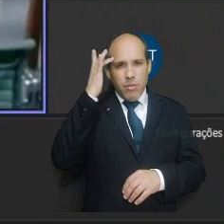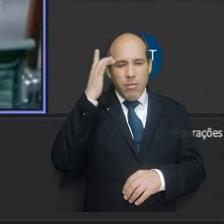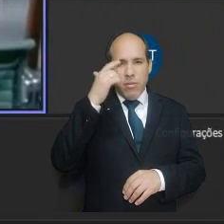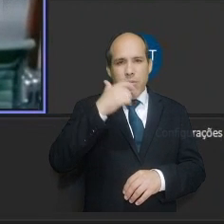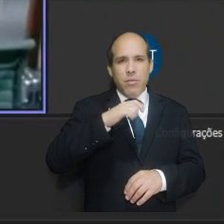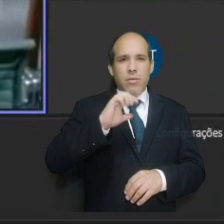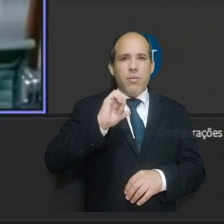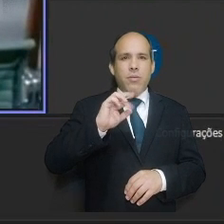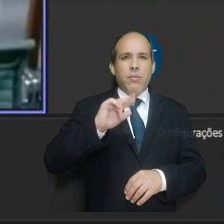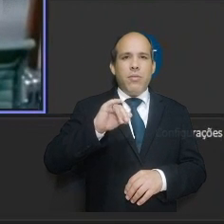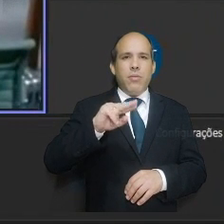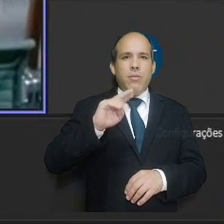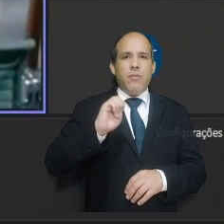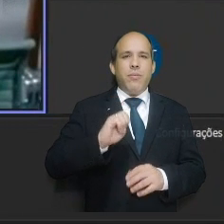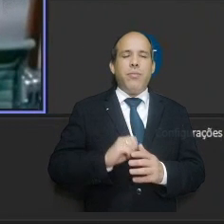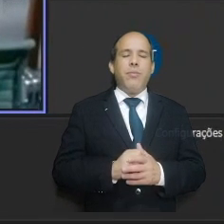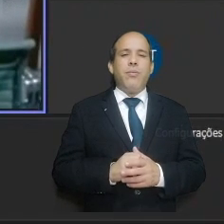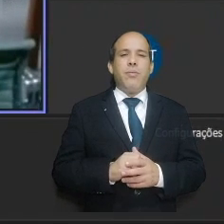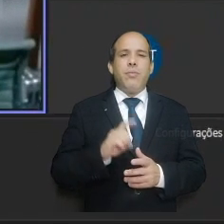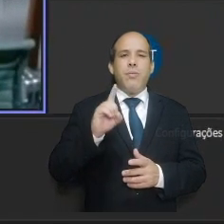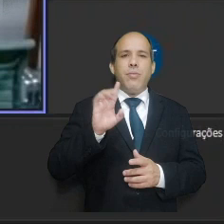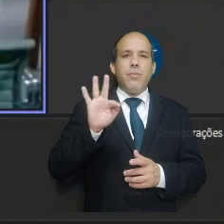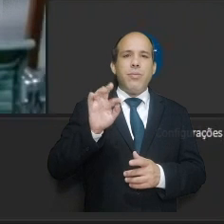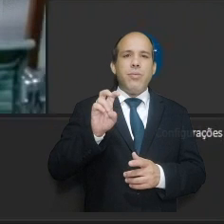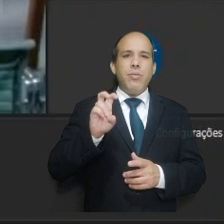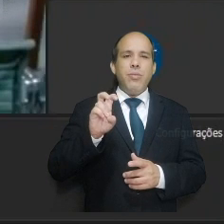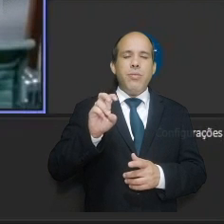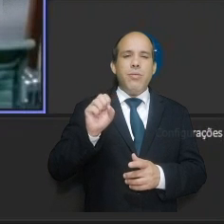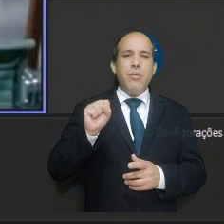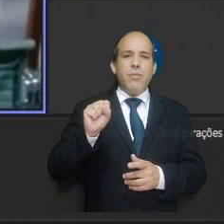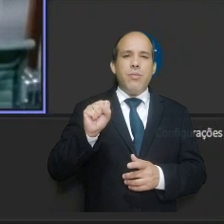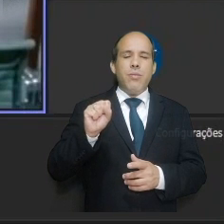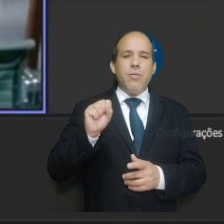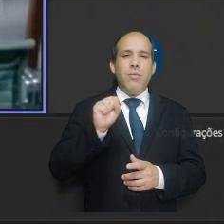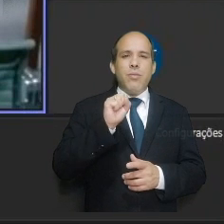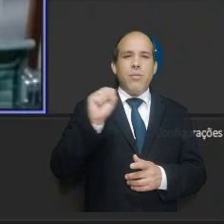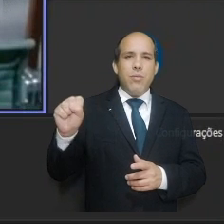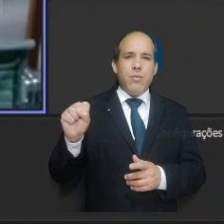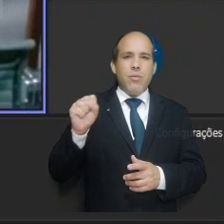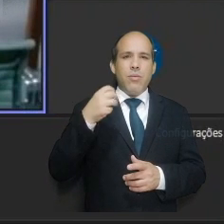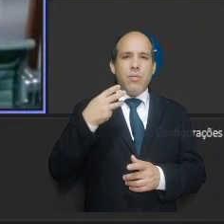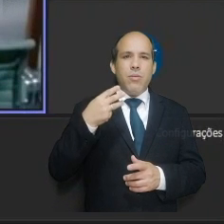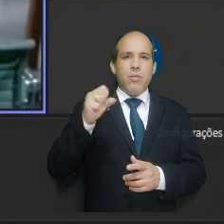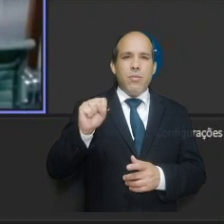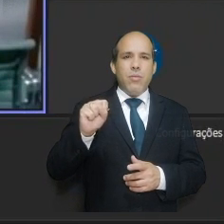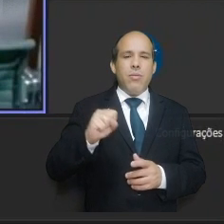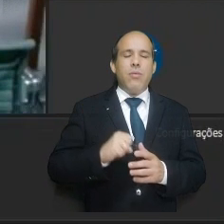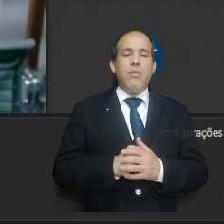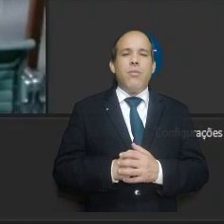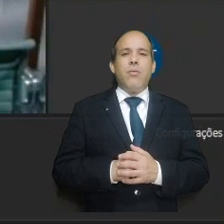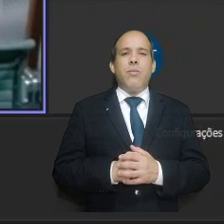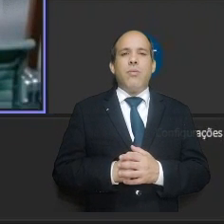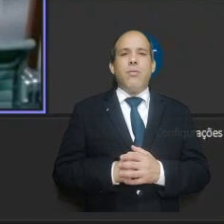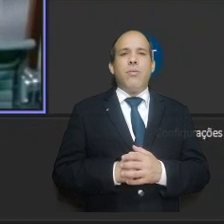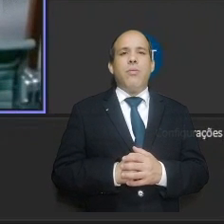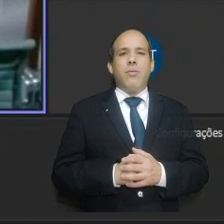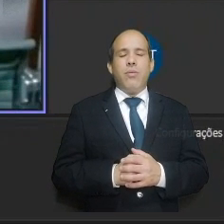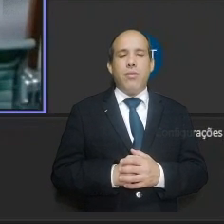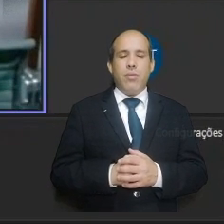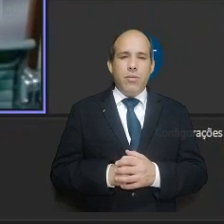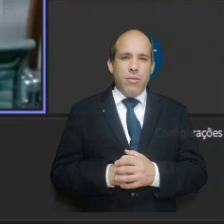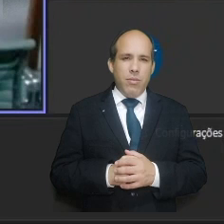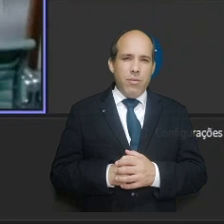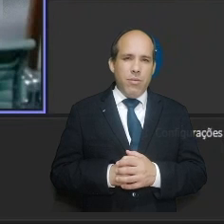Vossas Excelências. Karine Pinheiro Silva, OAB DF 58838. Por